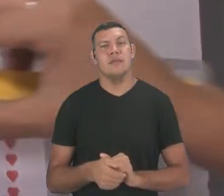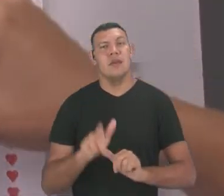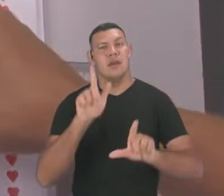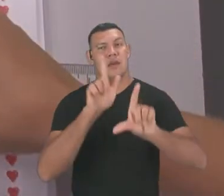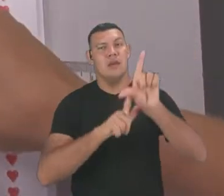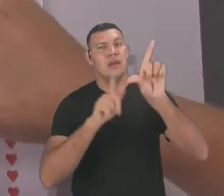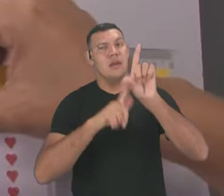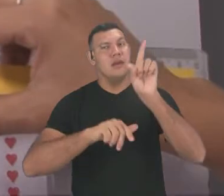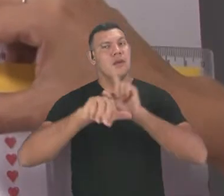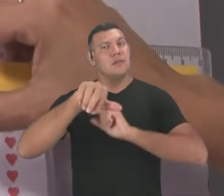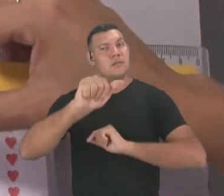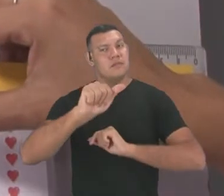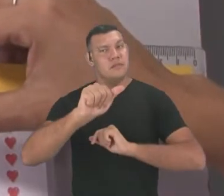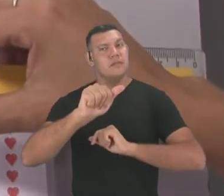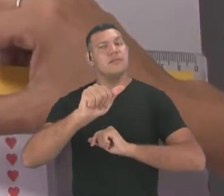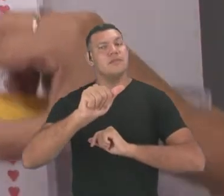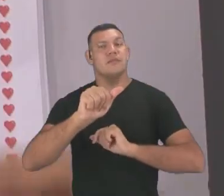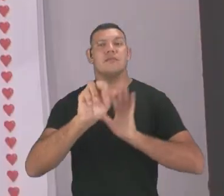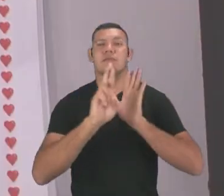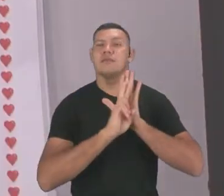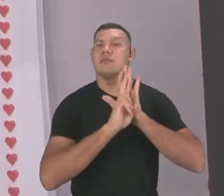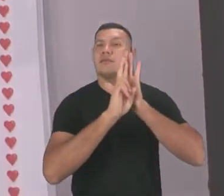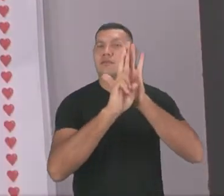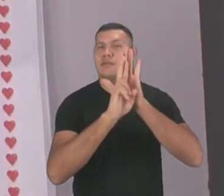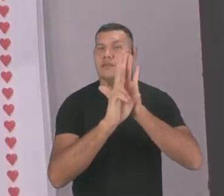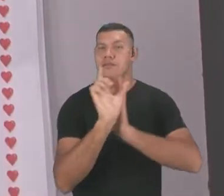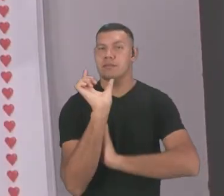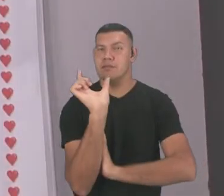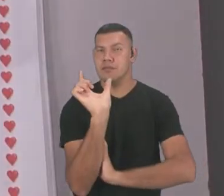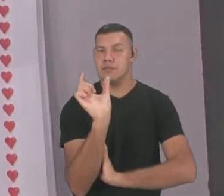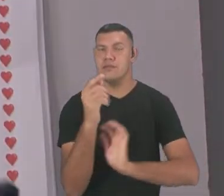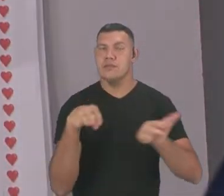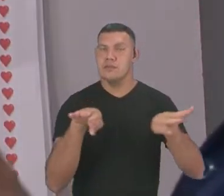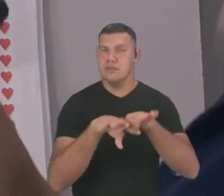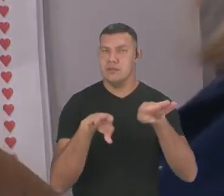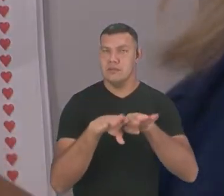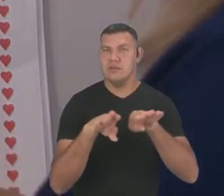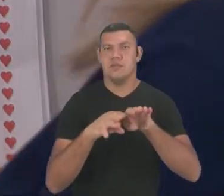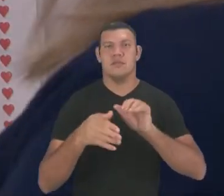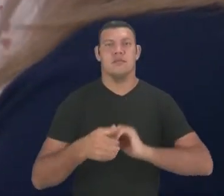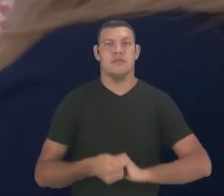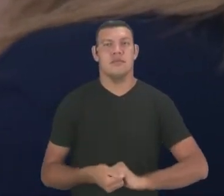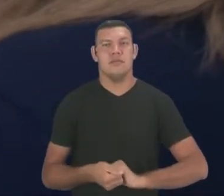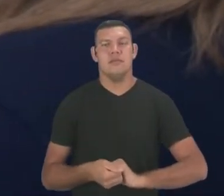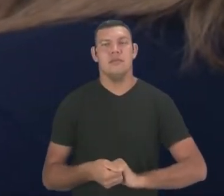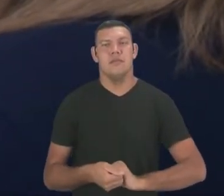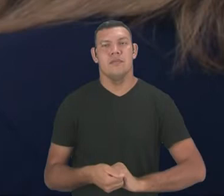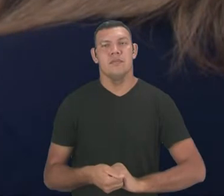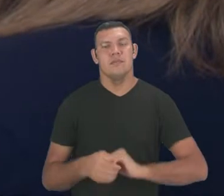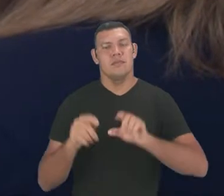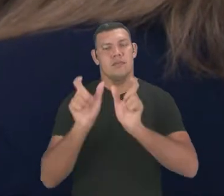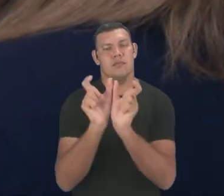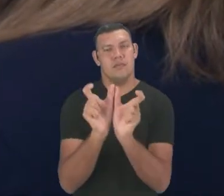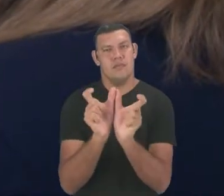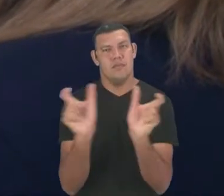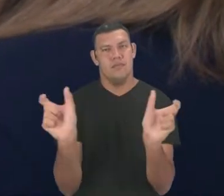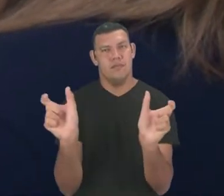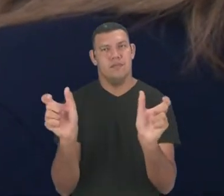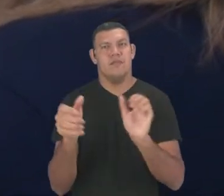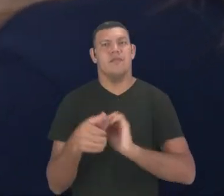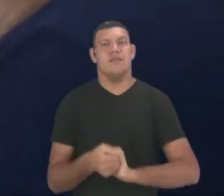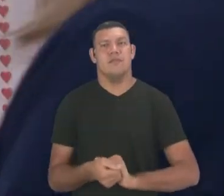coração põe a a a a mão então a letra aqui Vai